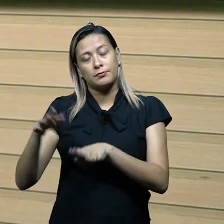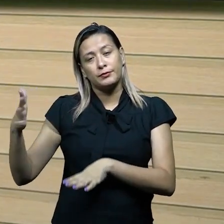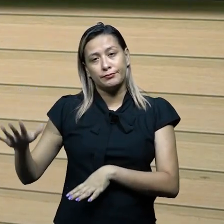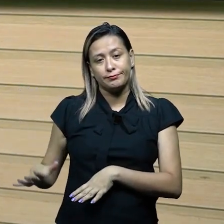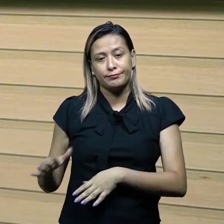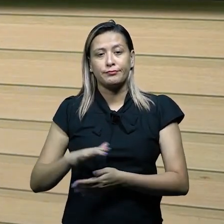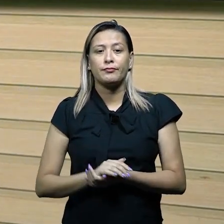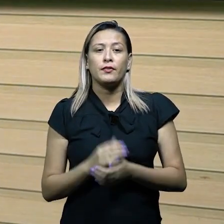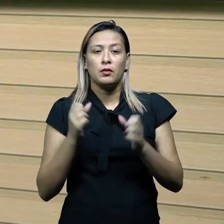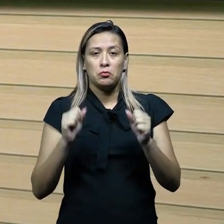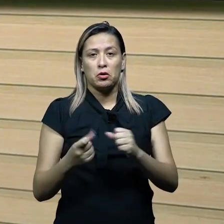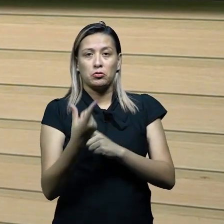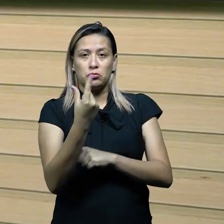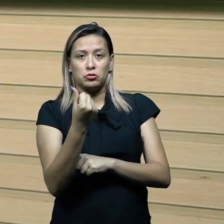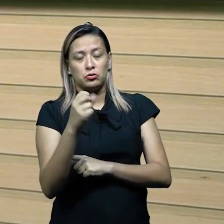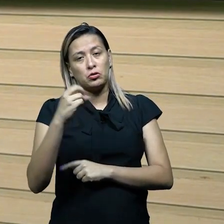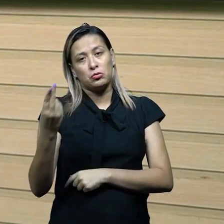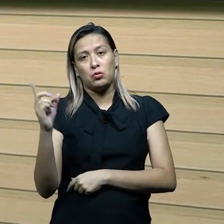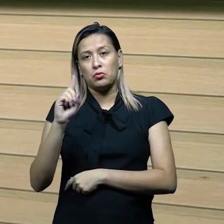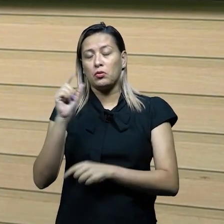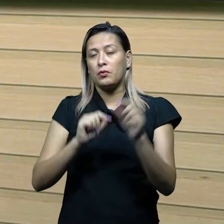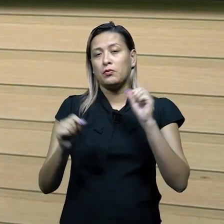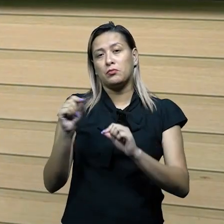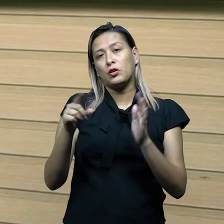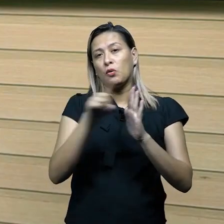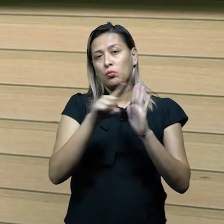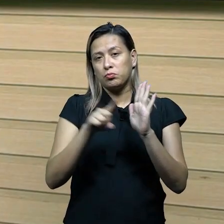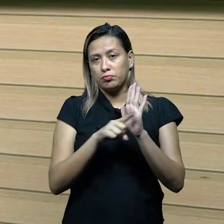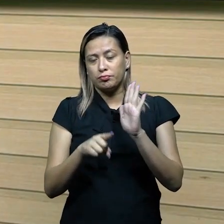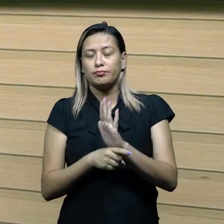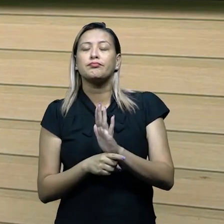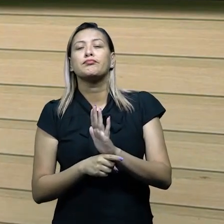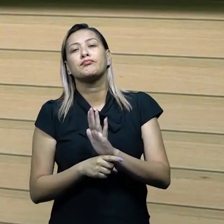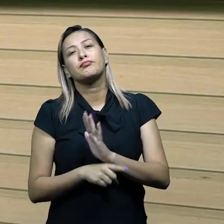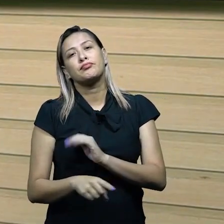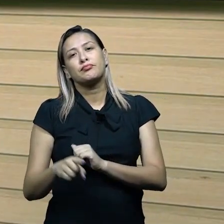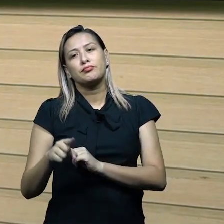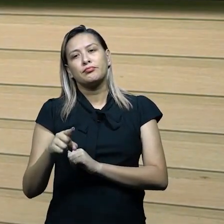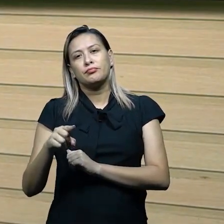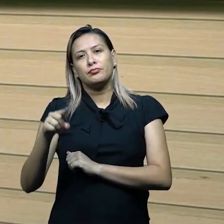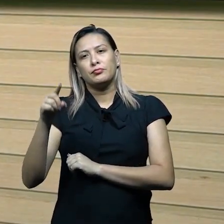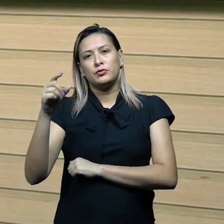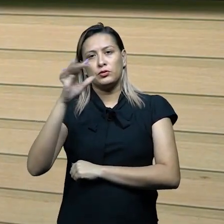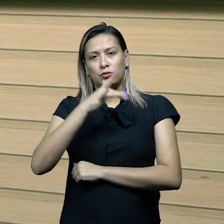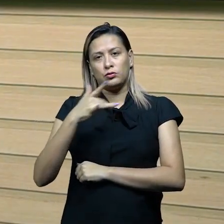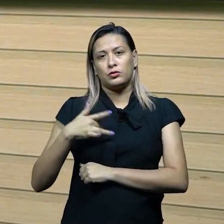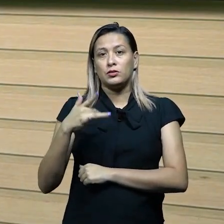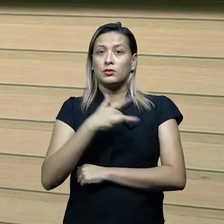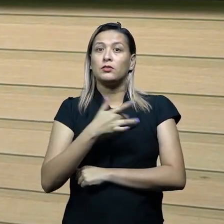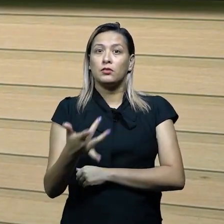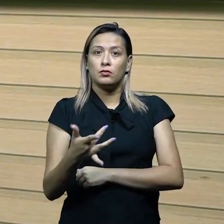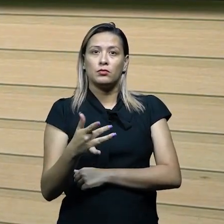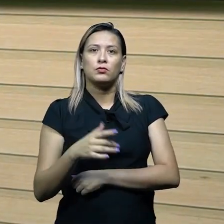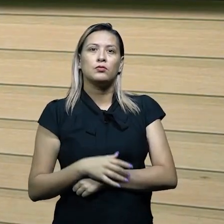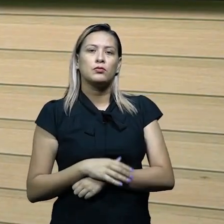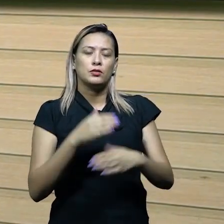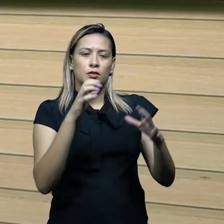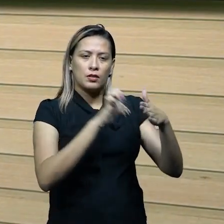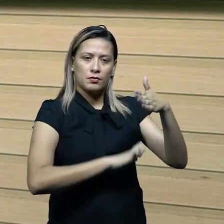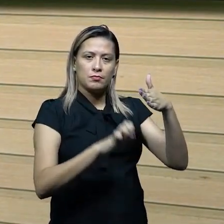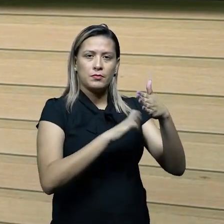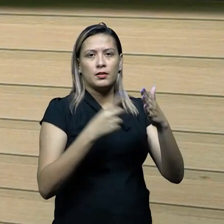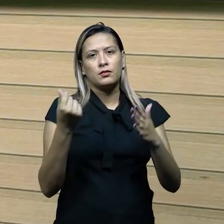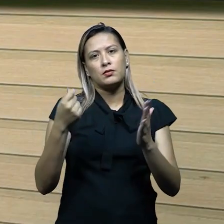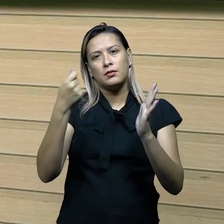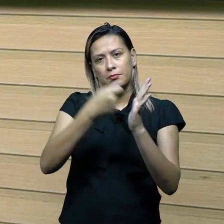de dinheiro ou não. Um exemplo, um plano de saúde é um benefício. Às vezes tu não recebe o dinheiro para pagar o plano já é pago pela empresa.